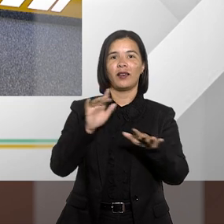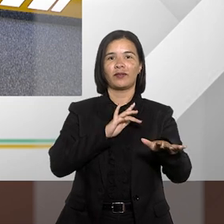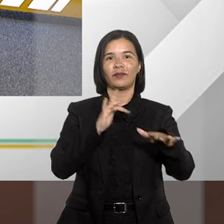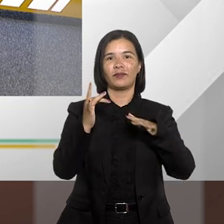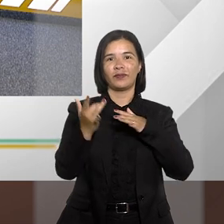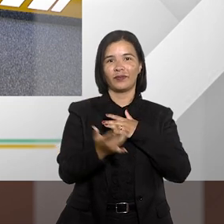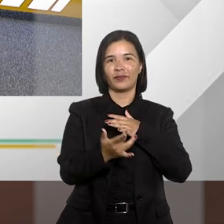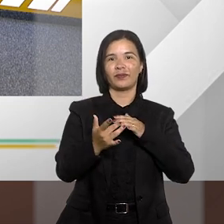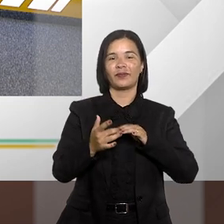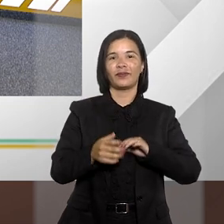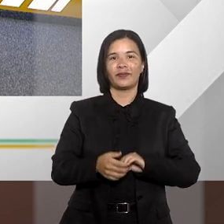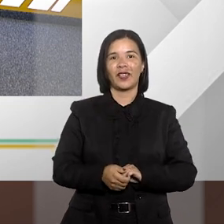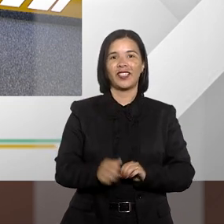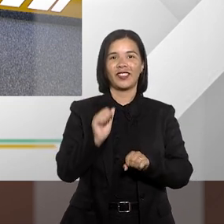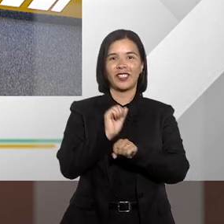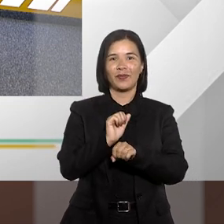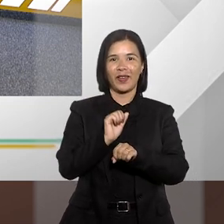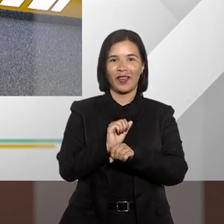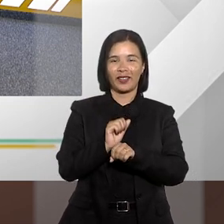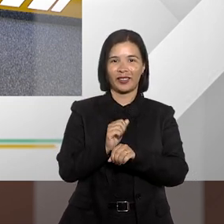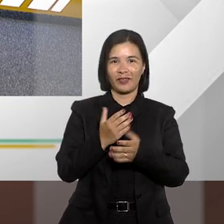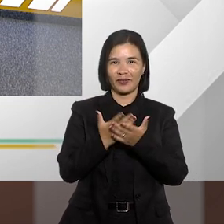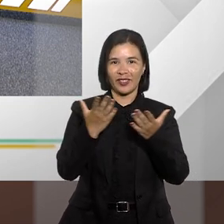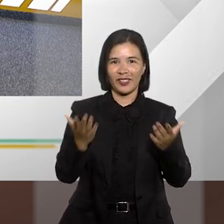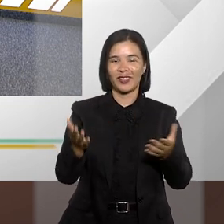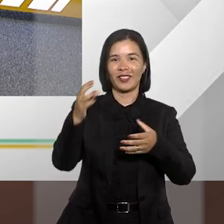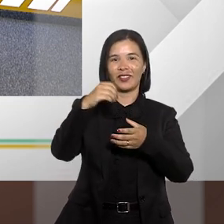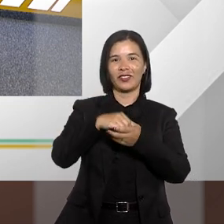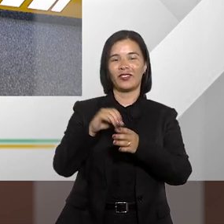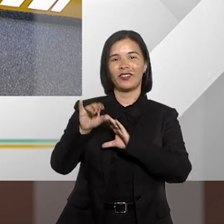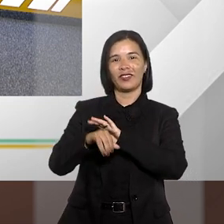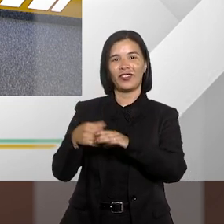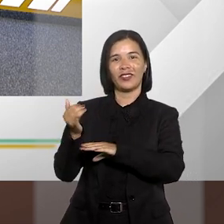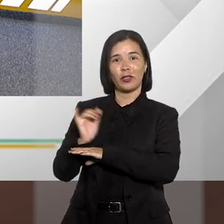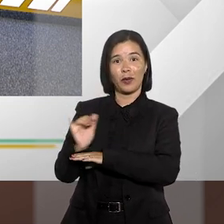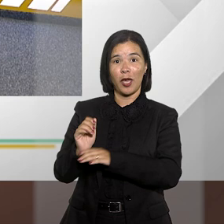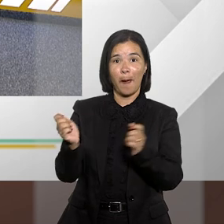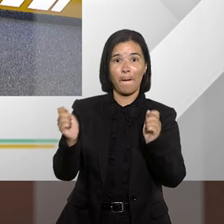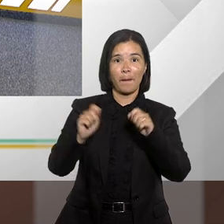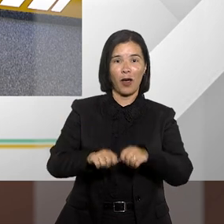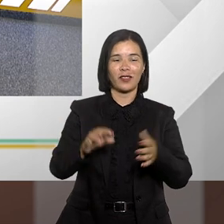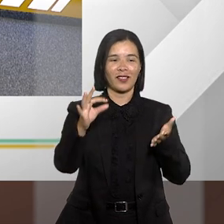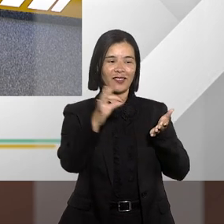stream de áudio. E te esperamos ainda no canal do STJ no YouTube, onde você pode